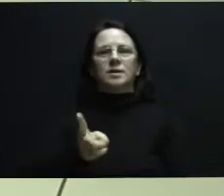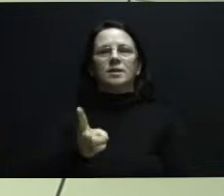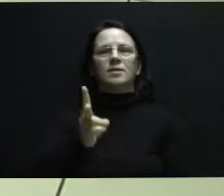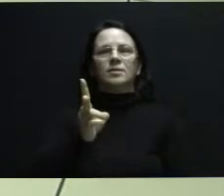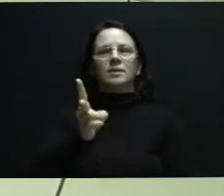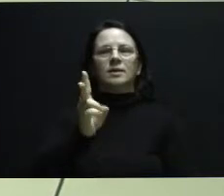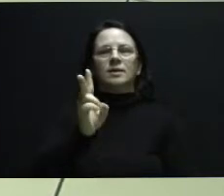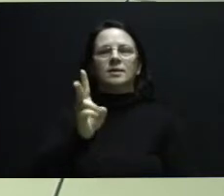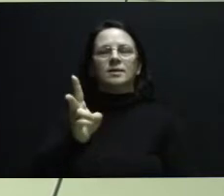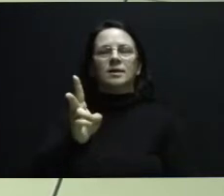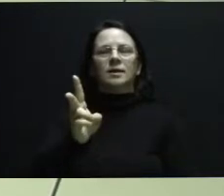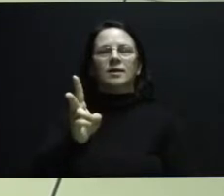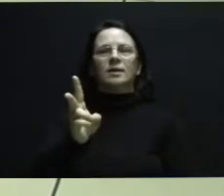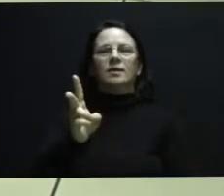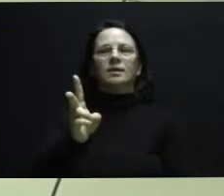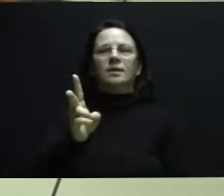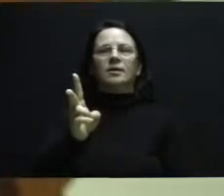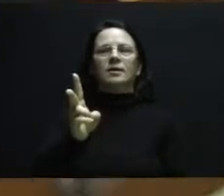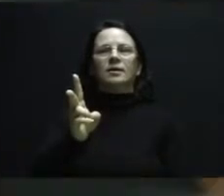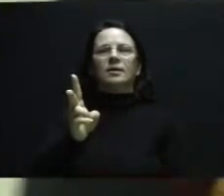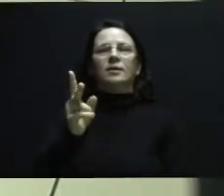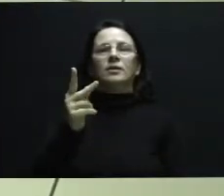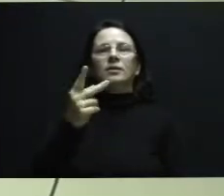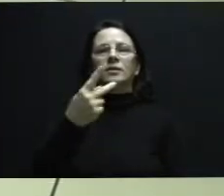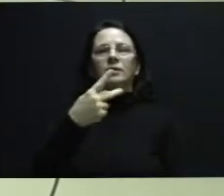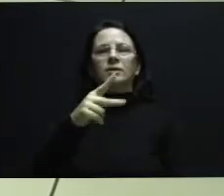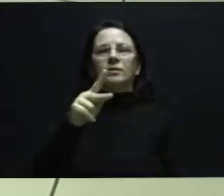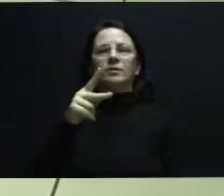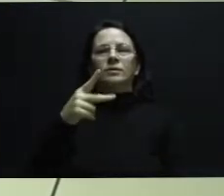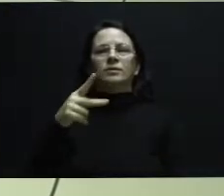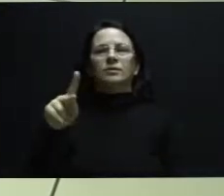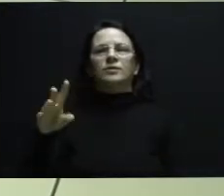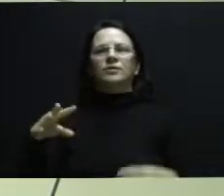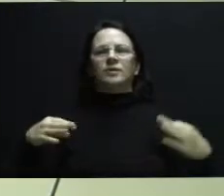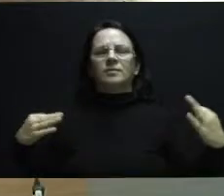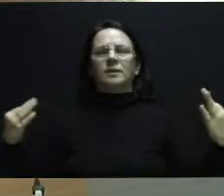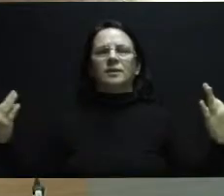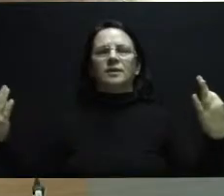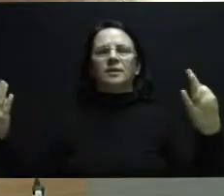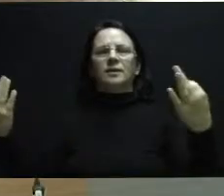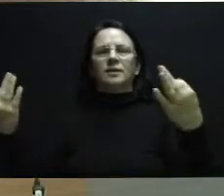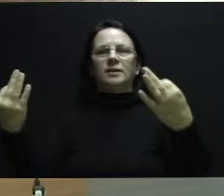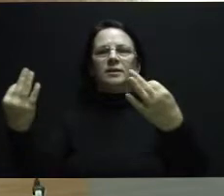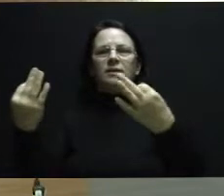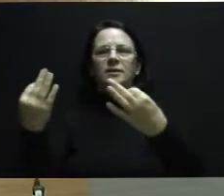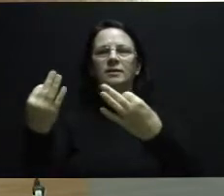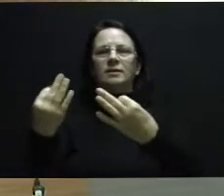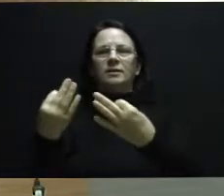Para o teu lado sempre está tua família.